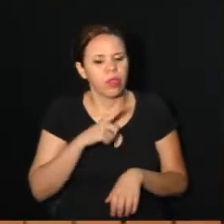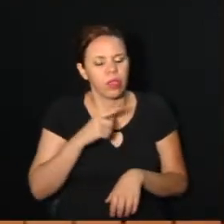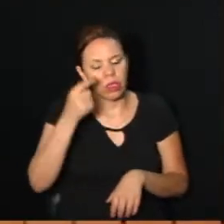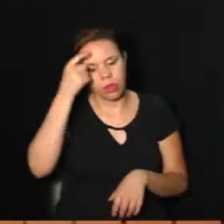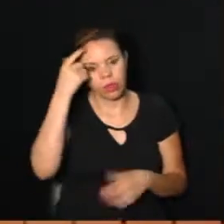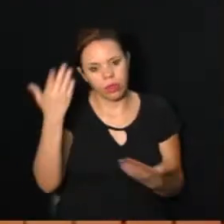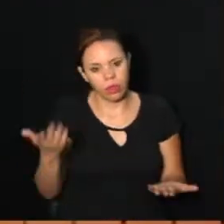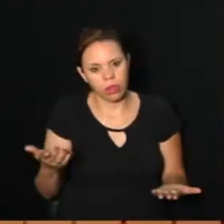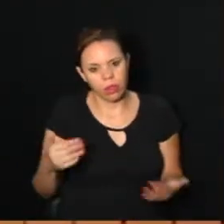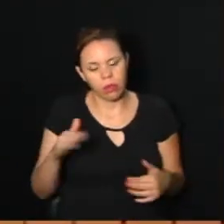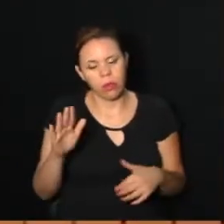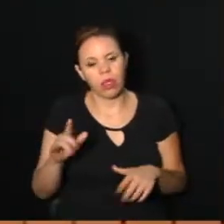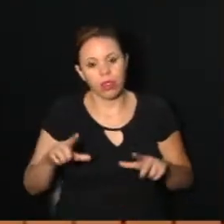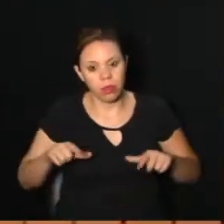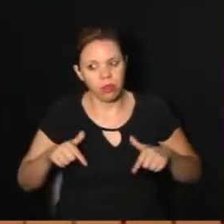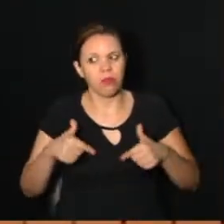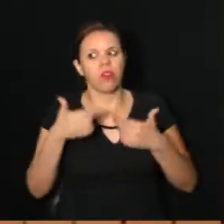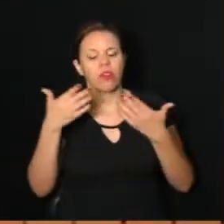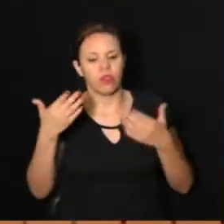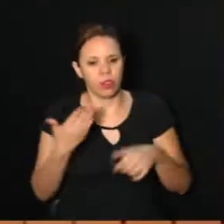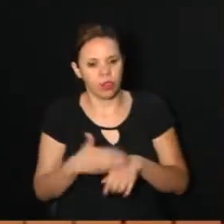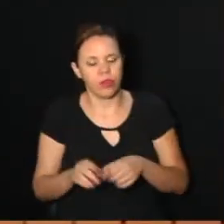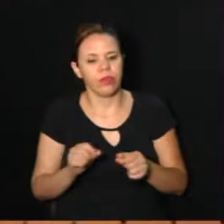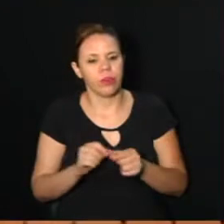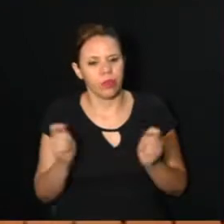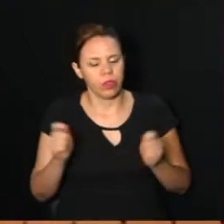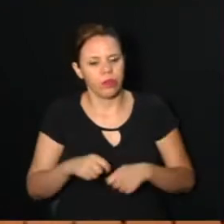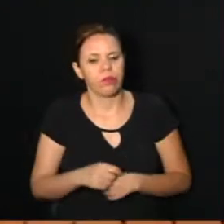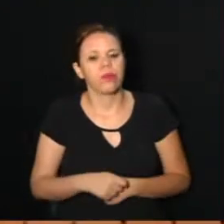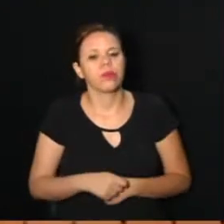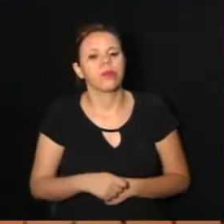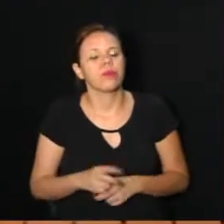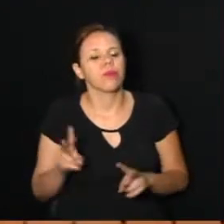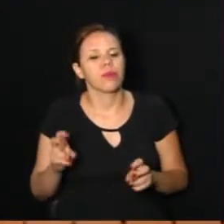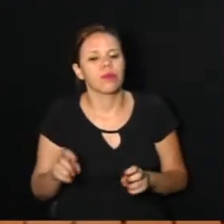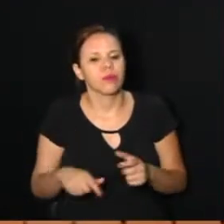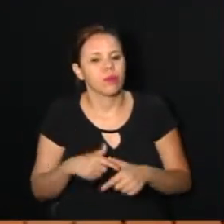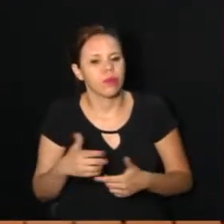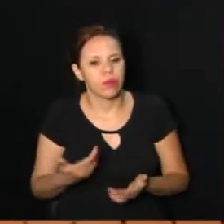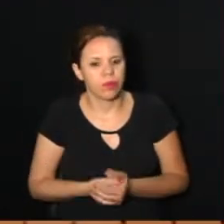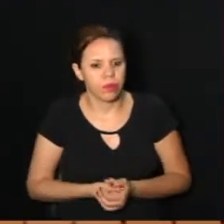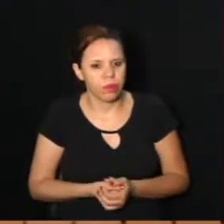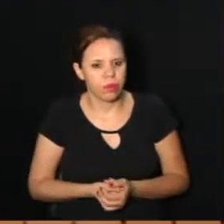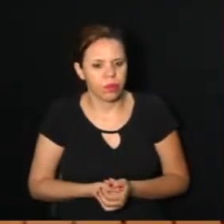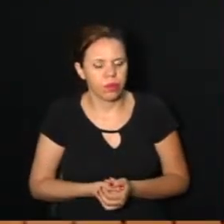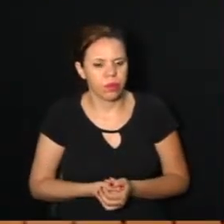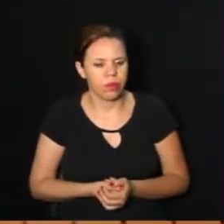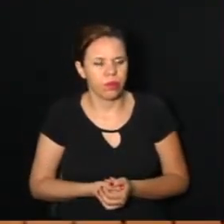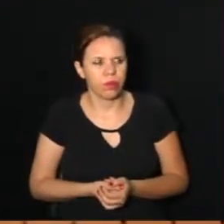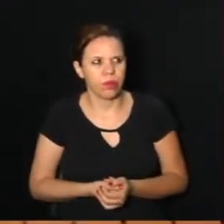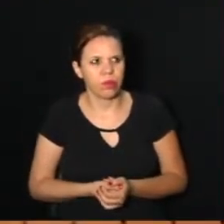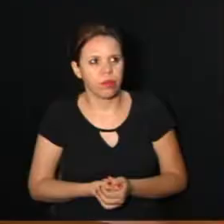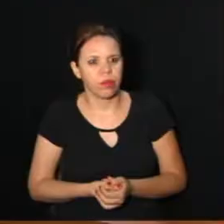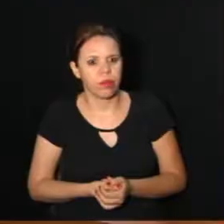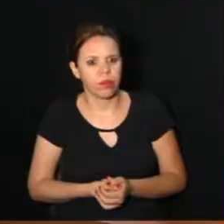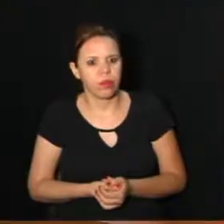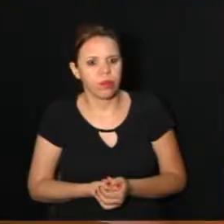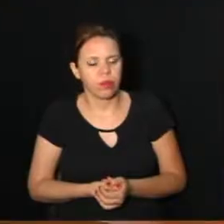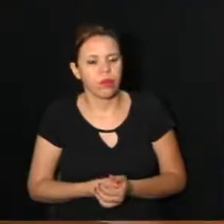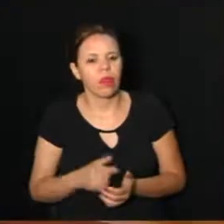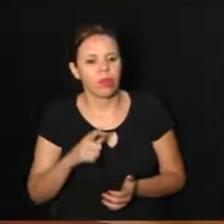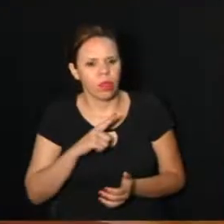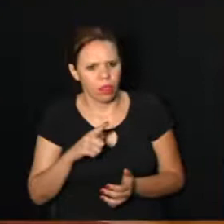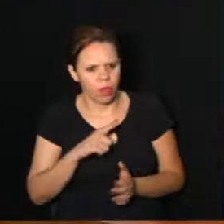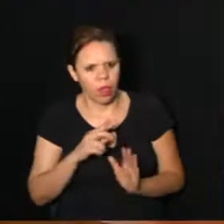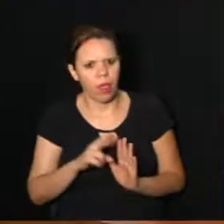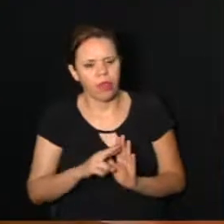mais proativo possível com relação à atividade. Tem que ver os parâmetros, né? Exatamente. Né? E se